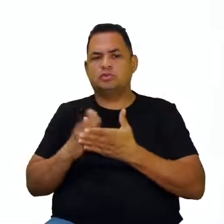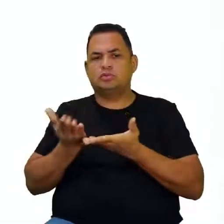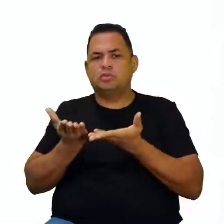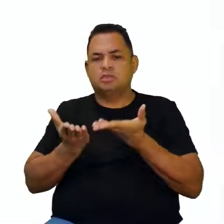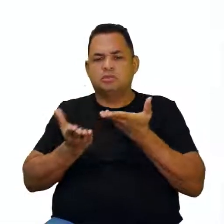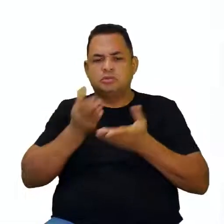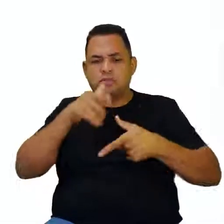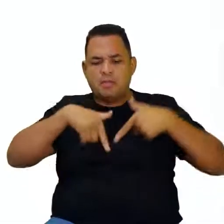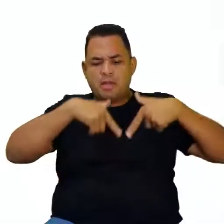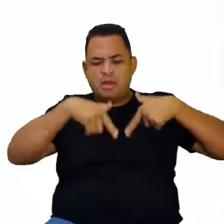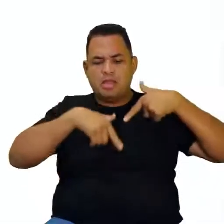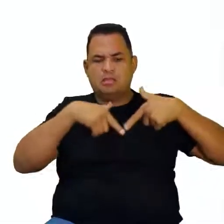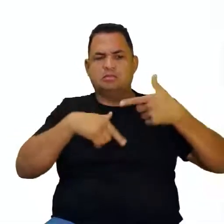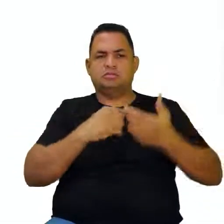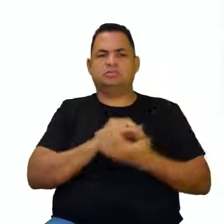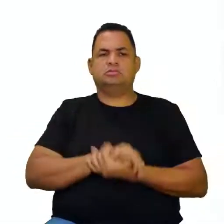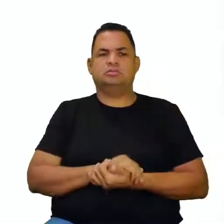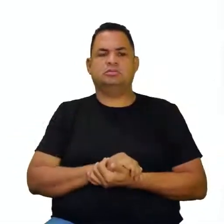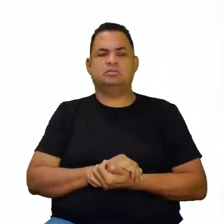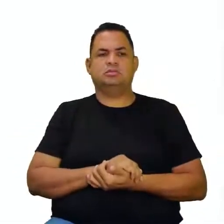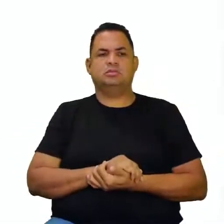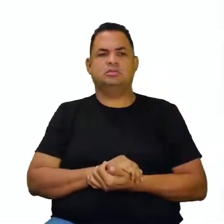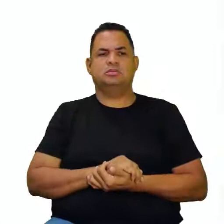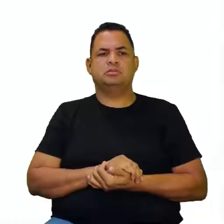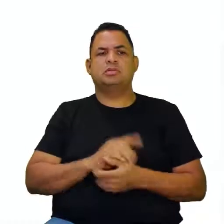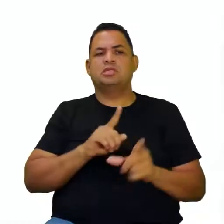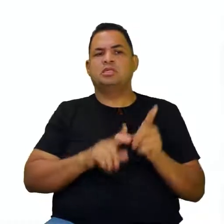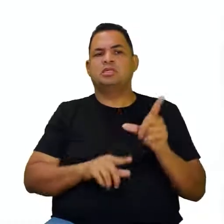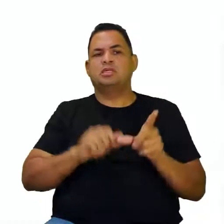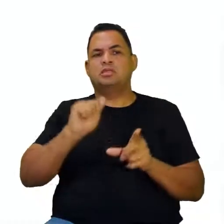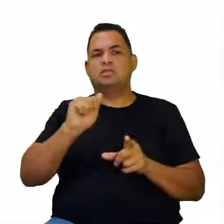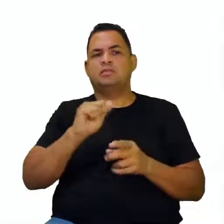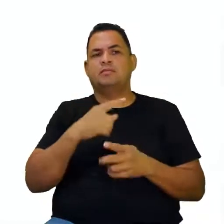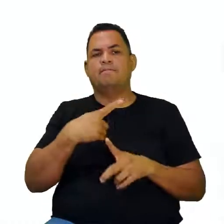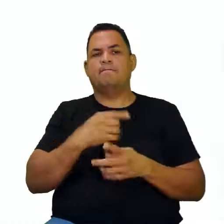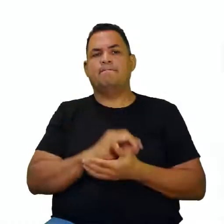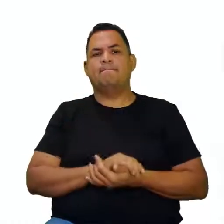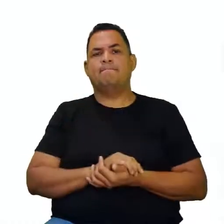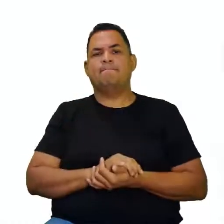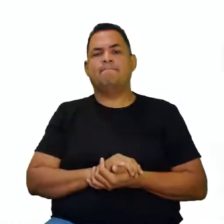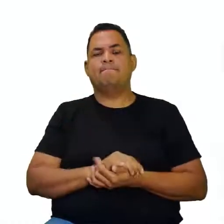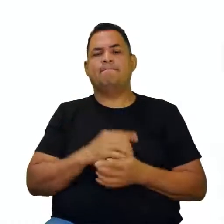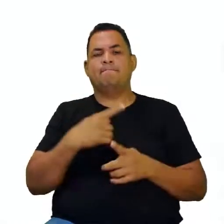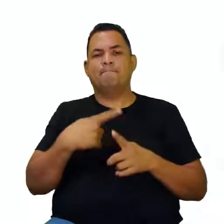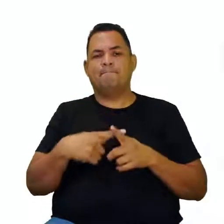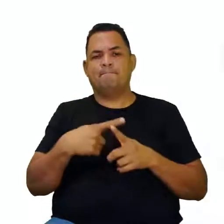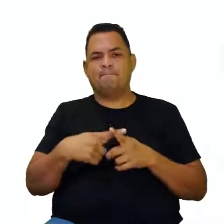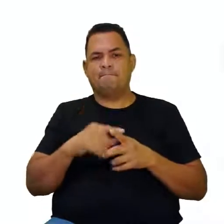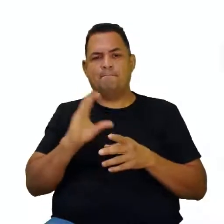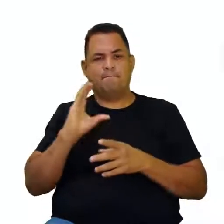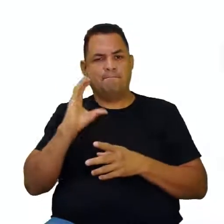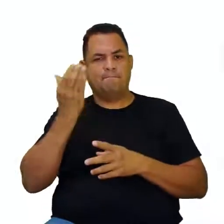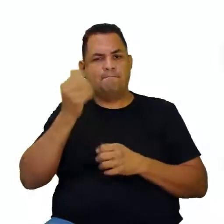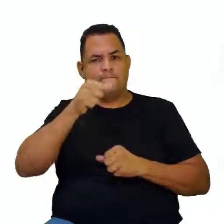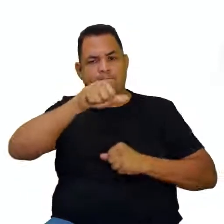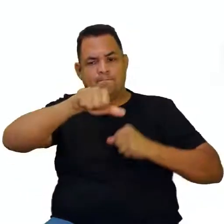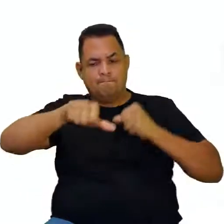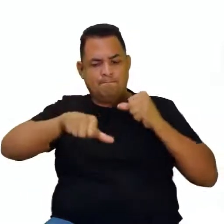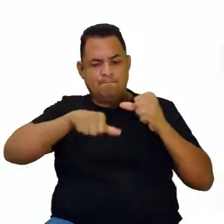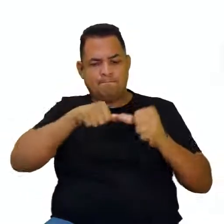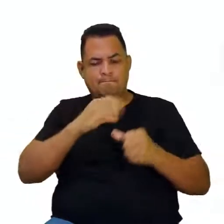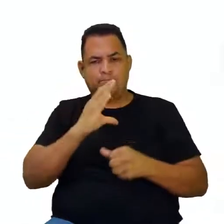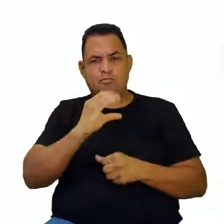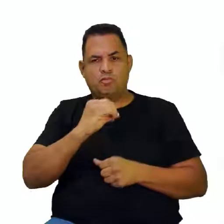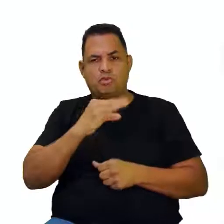refino. Então, a resposta correta é, de fato, a letra A, né? Por terem capacidade